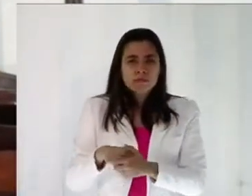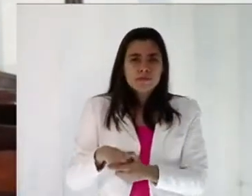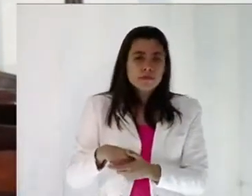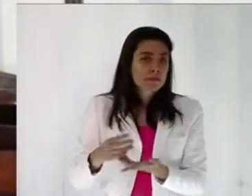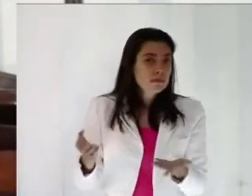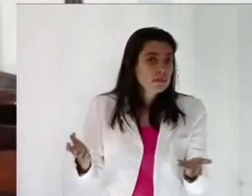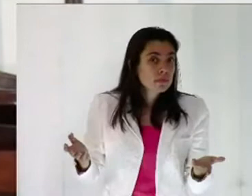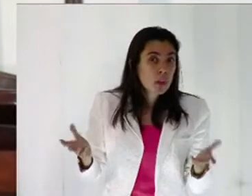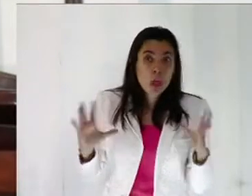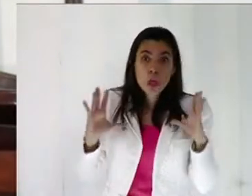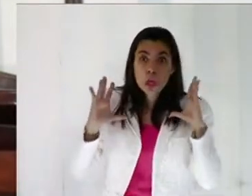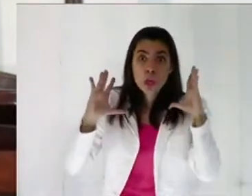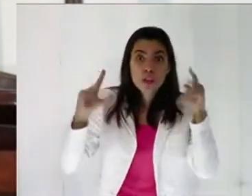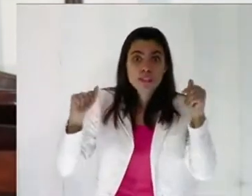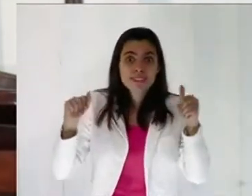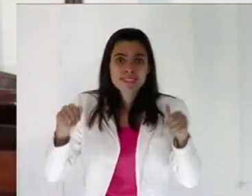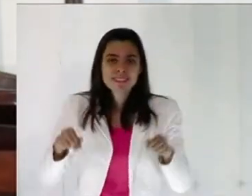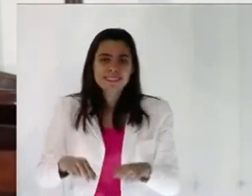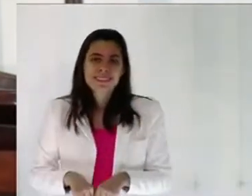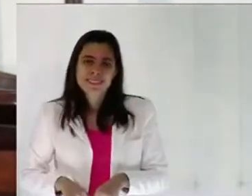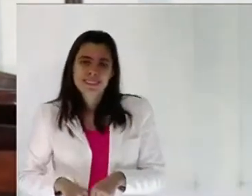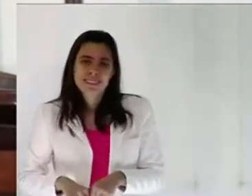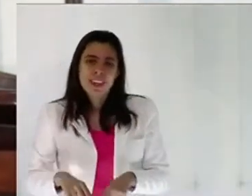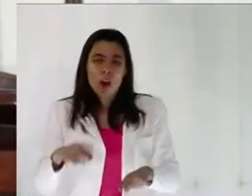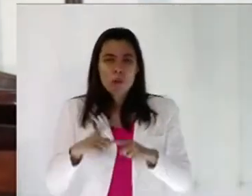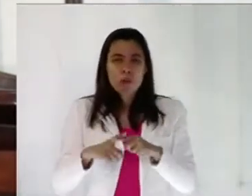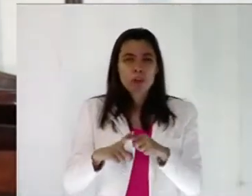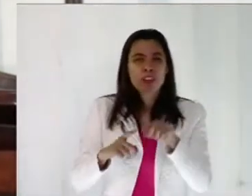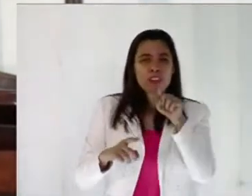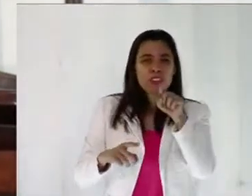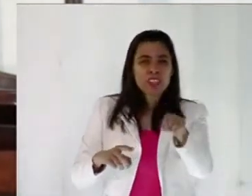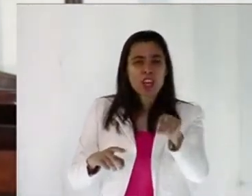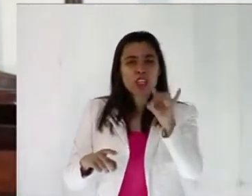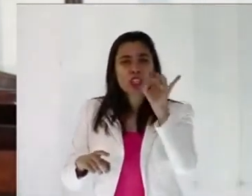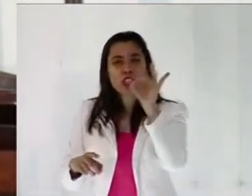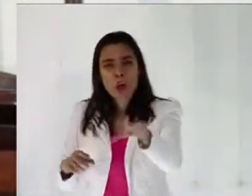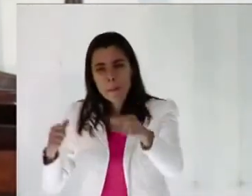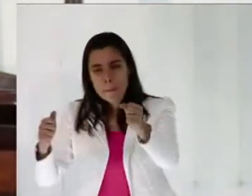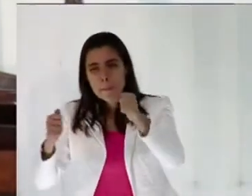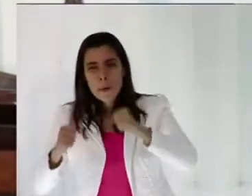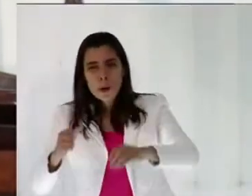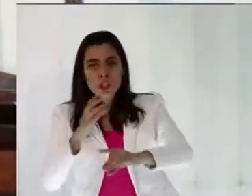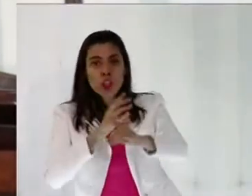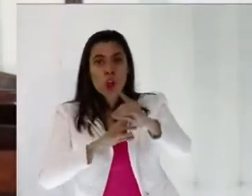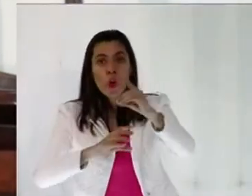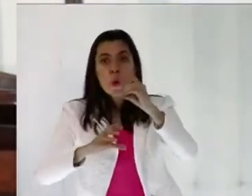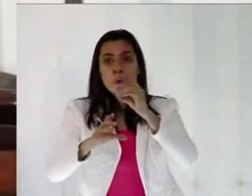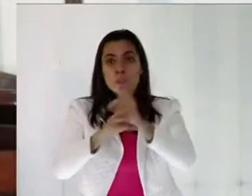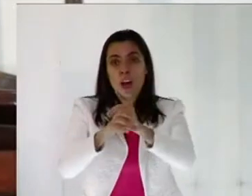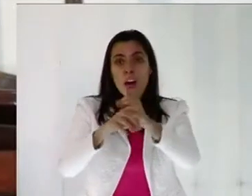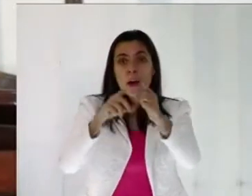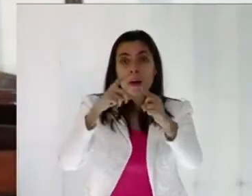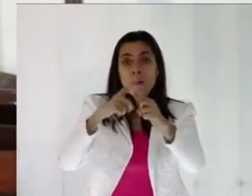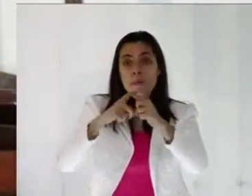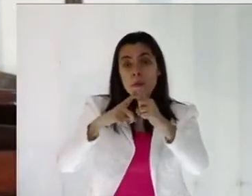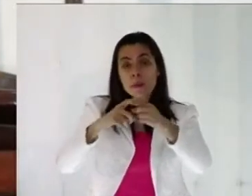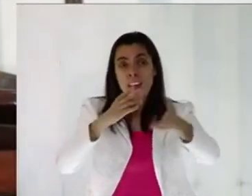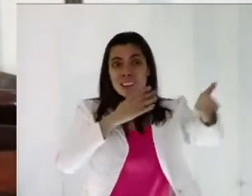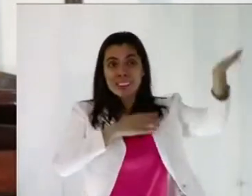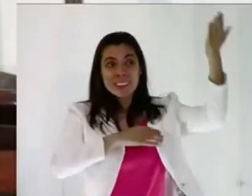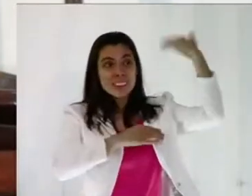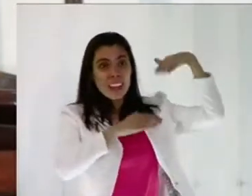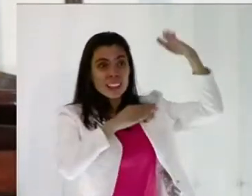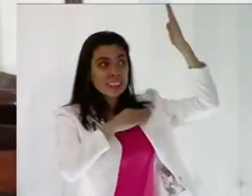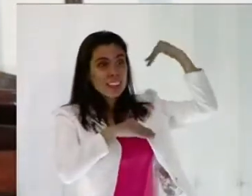essa exposição e cultuando a Deus comigo nesta noite, porque um dia o Senhor Jesus, Ele padeceu em nosso lugar na cruz.